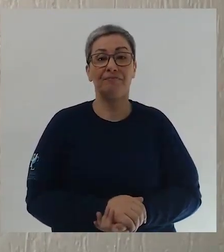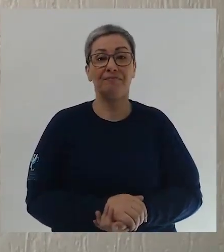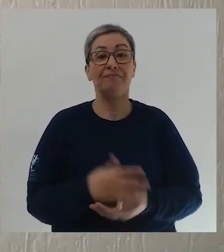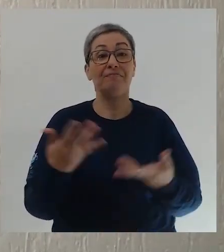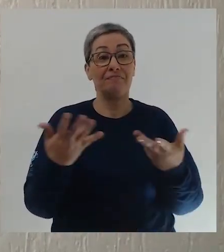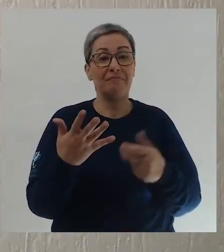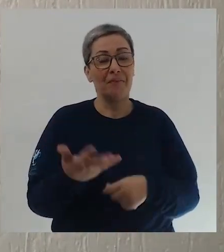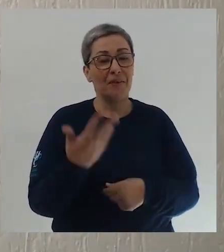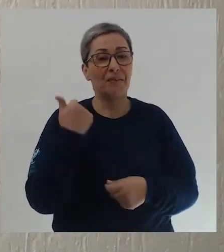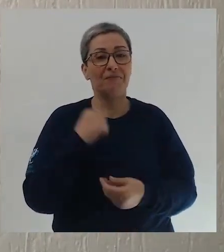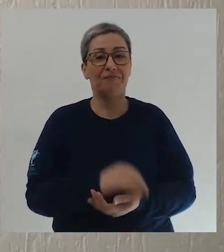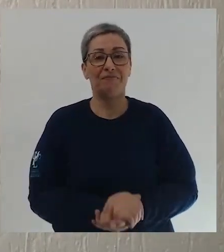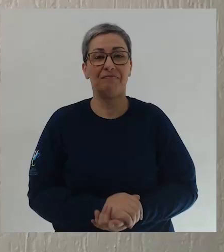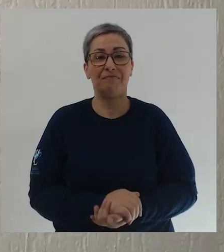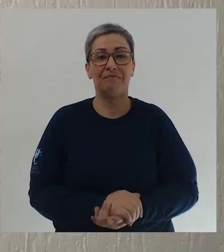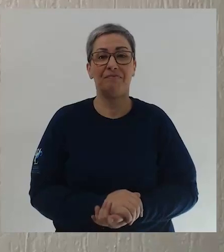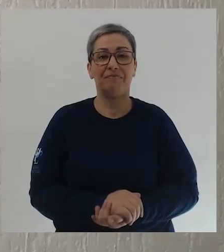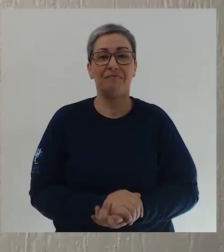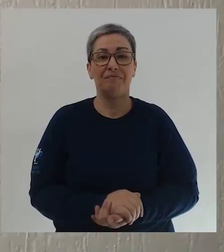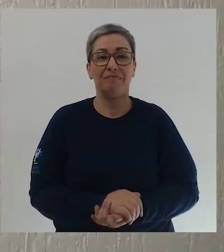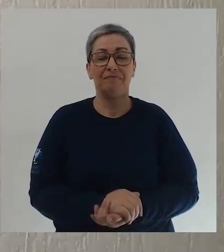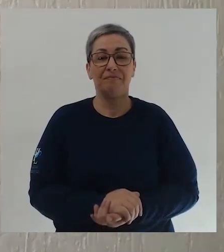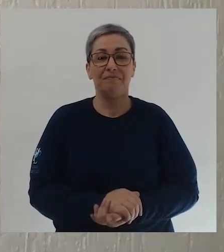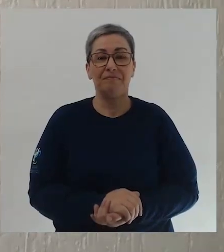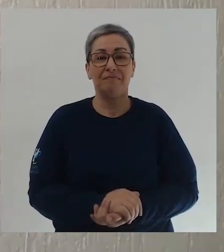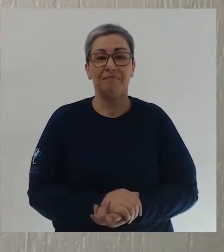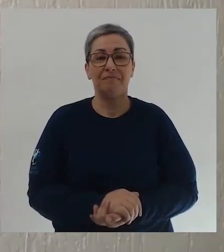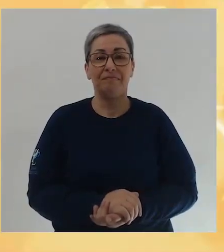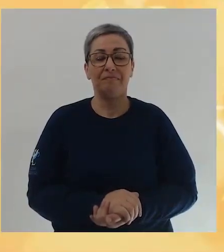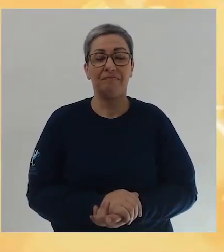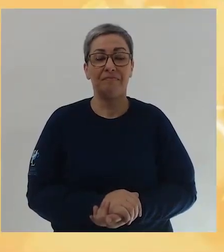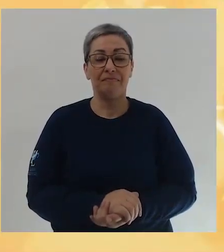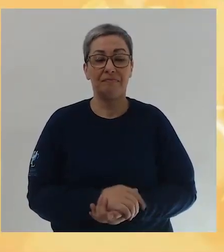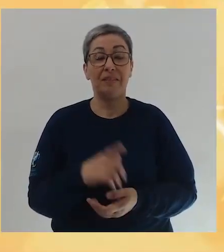hoje? Então, vamos lá!